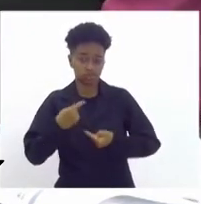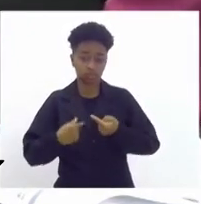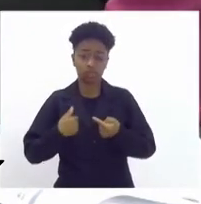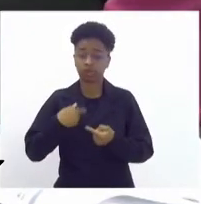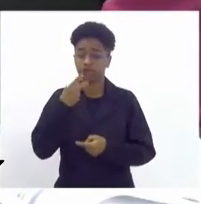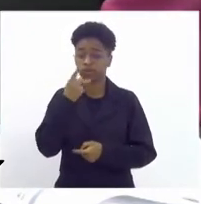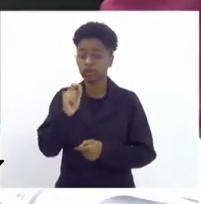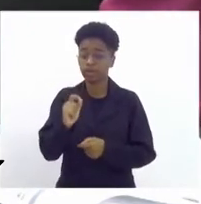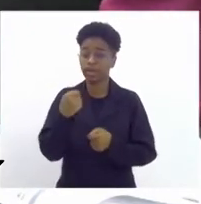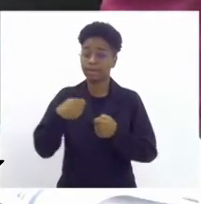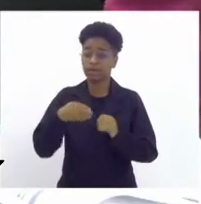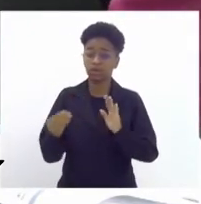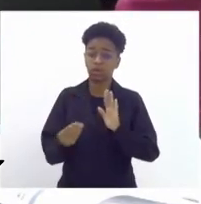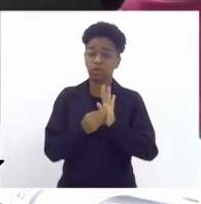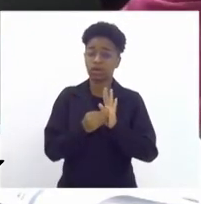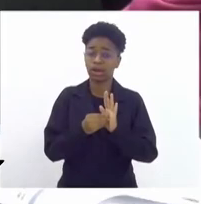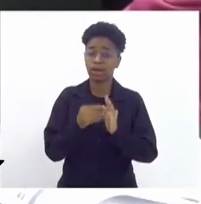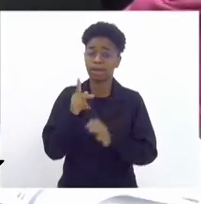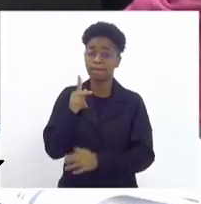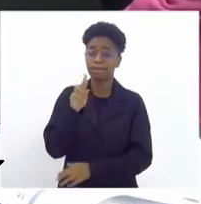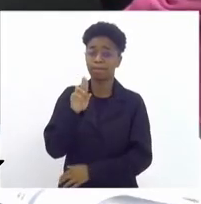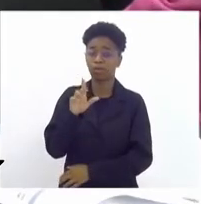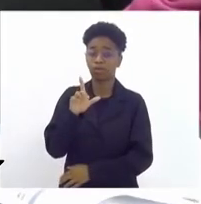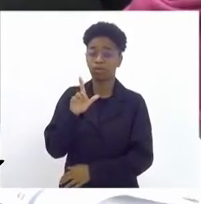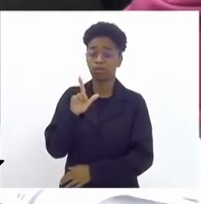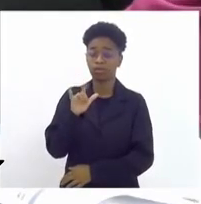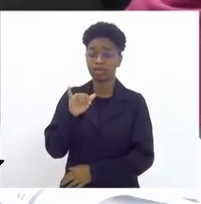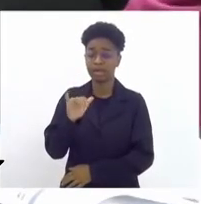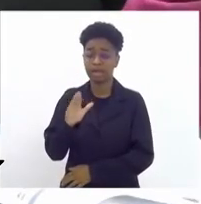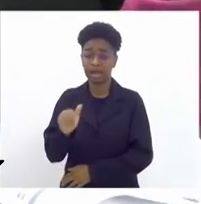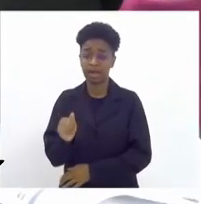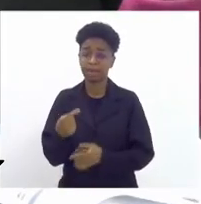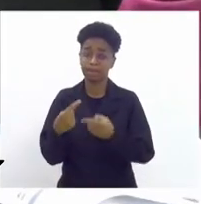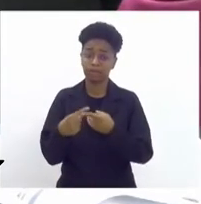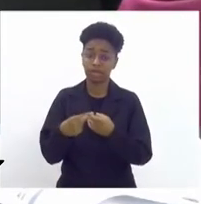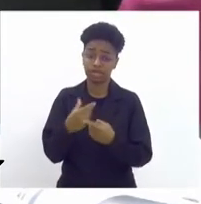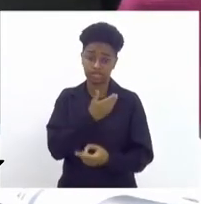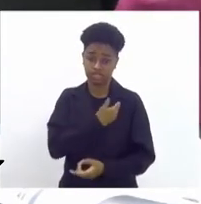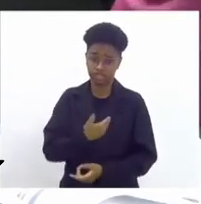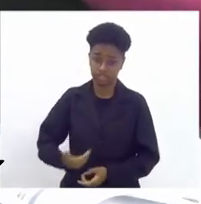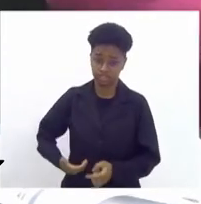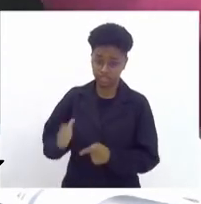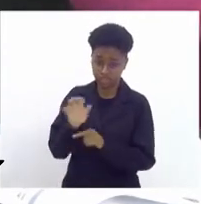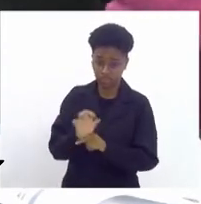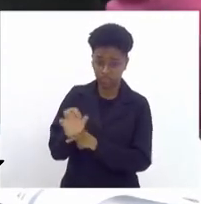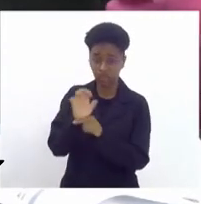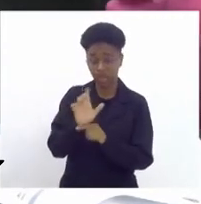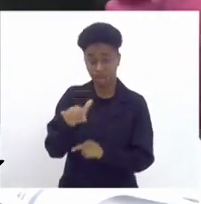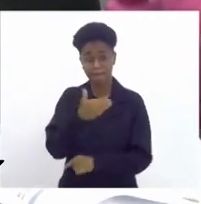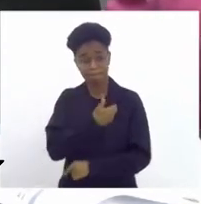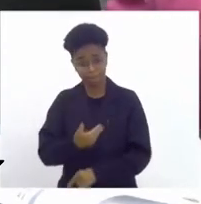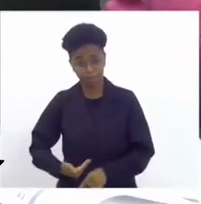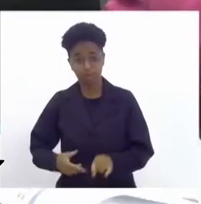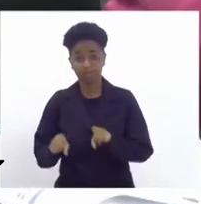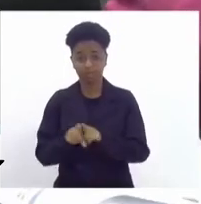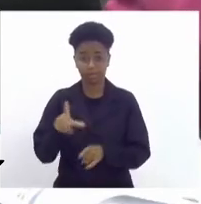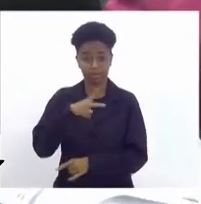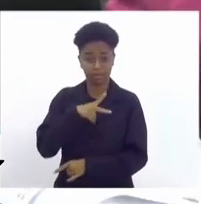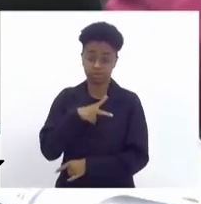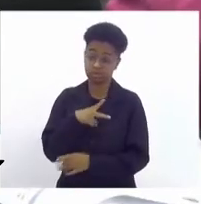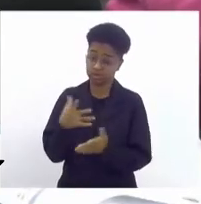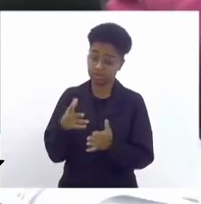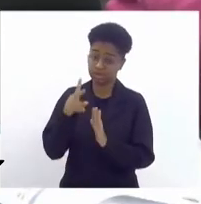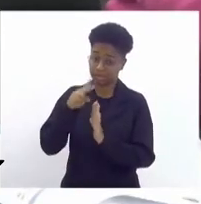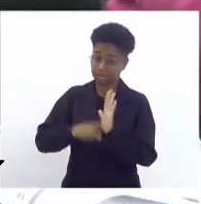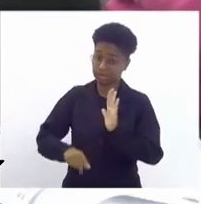rede pública, porque rede estadual é a pública e a privada. E ele, quando leu a emenda, ele falou exatamente